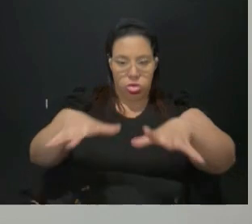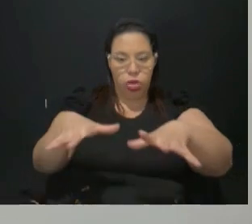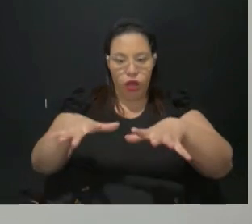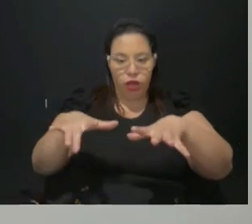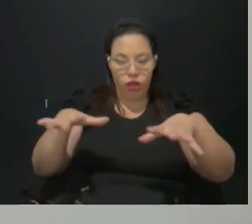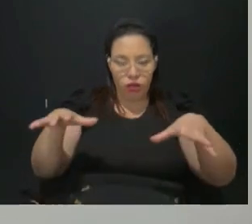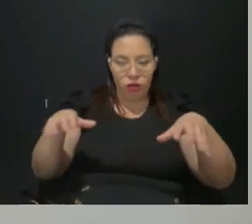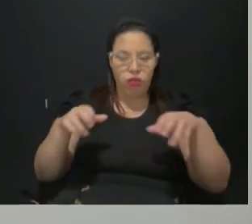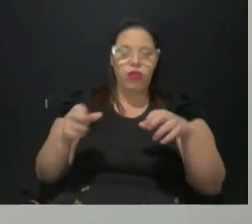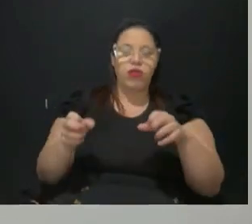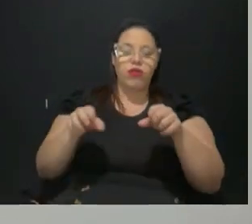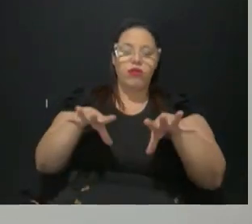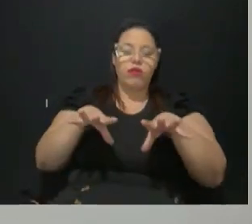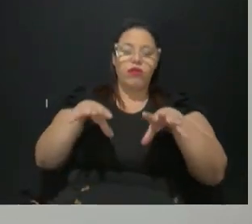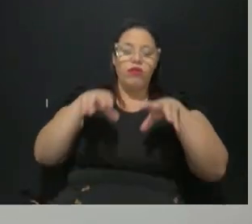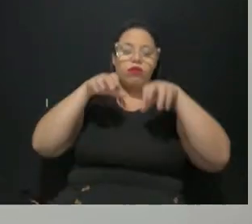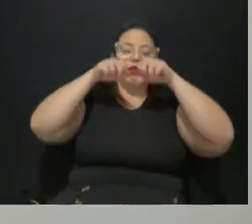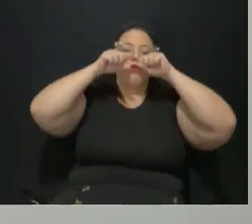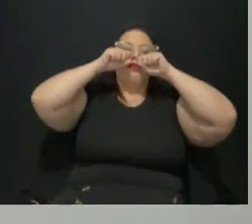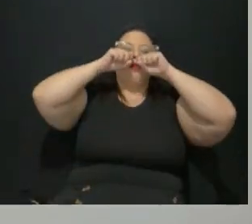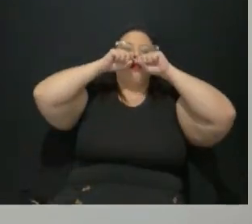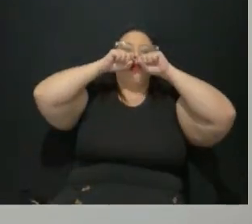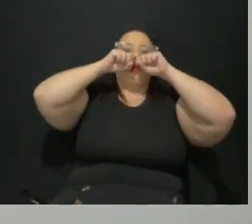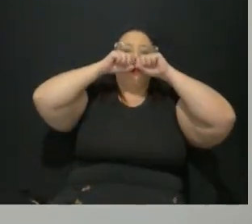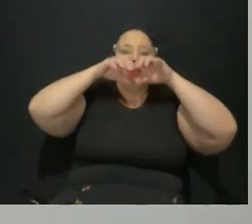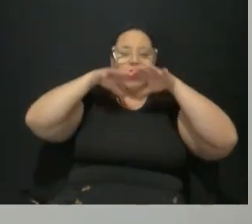de transmissão era através